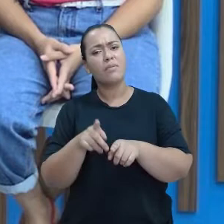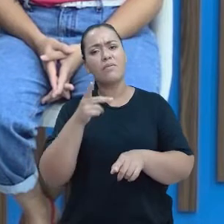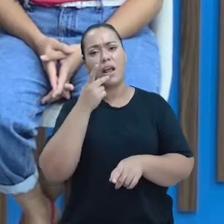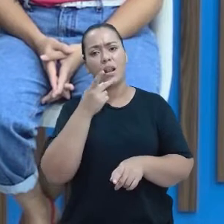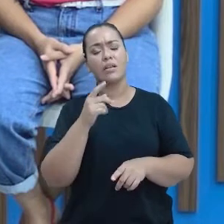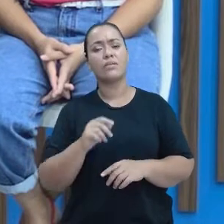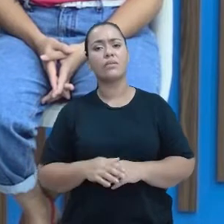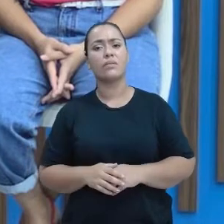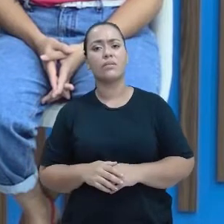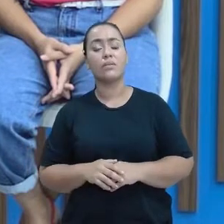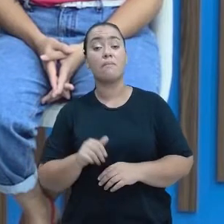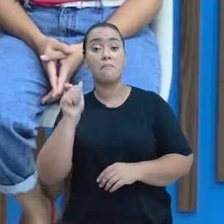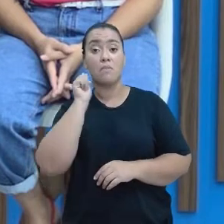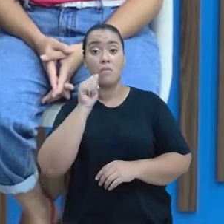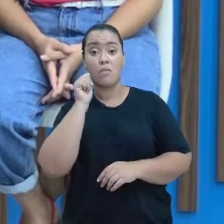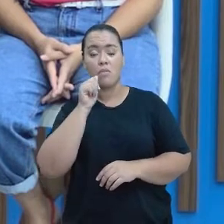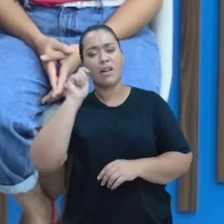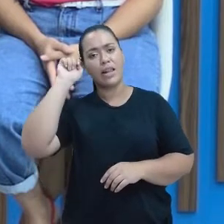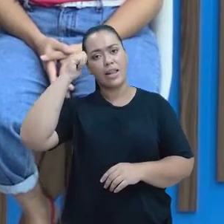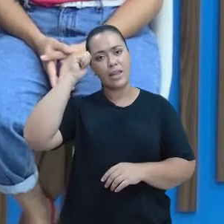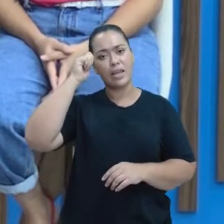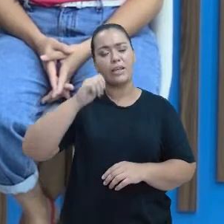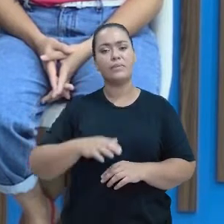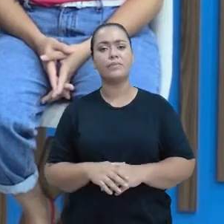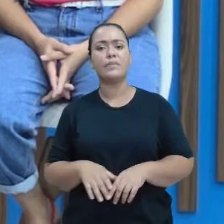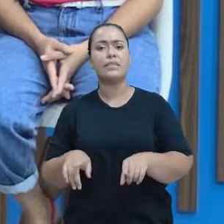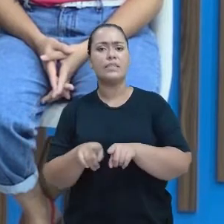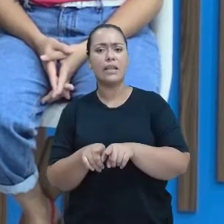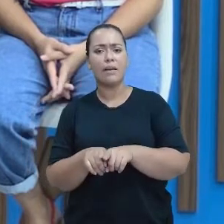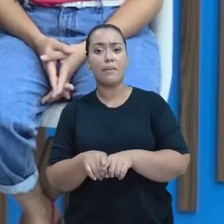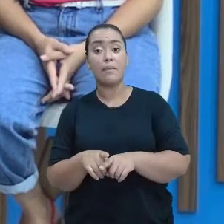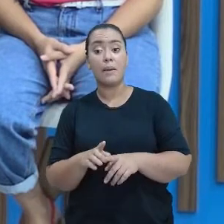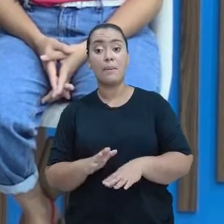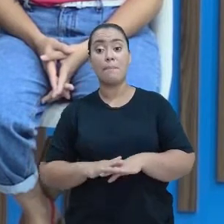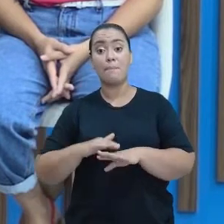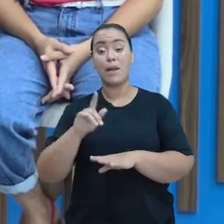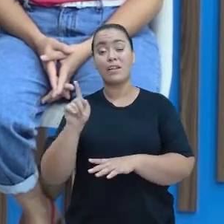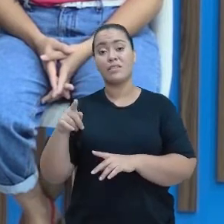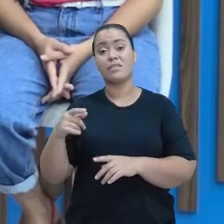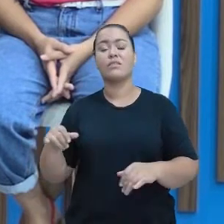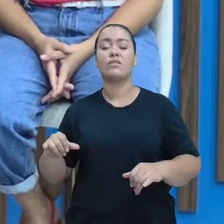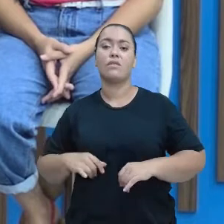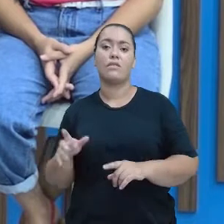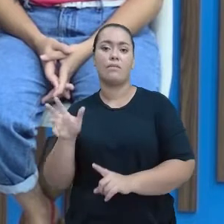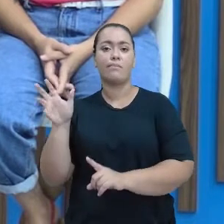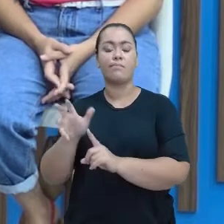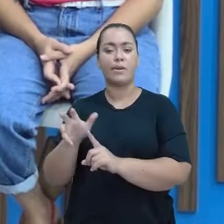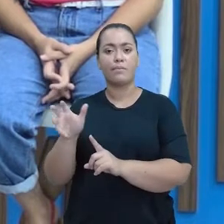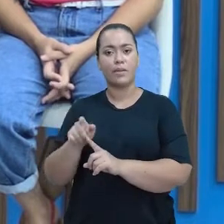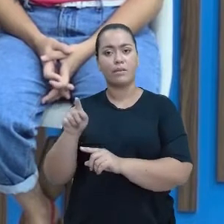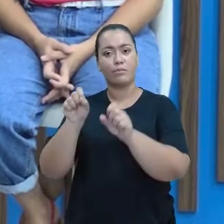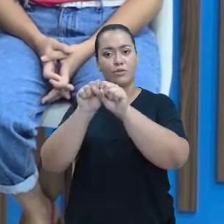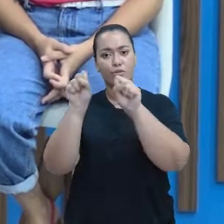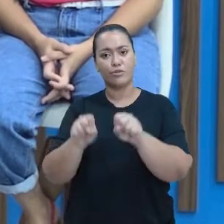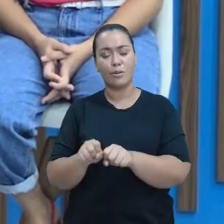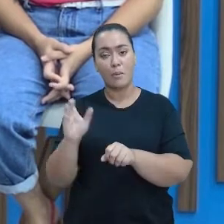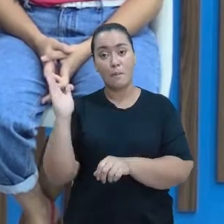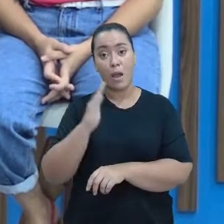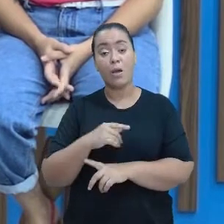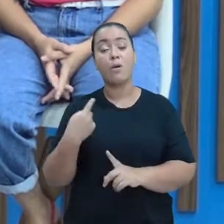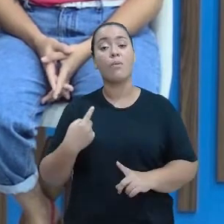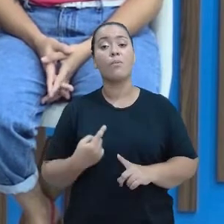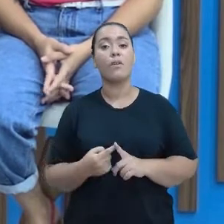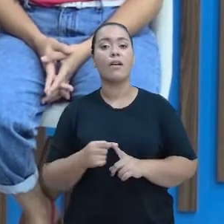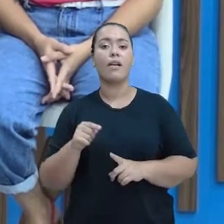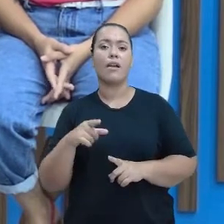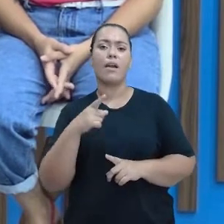estamos falando das mulheres negras, que vão ser muito mais atingidas por esse sistema perverso,